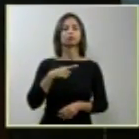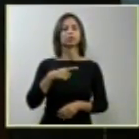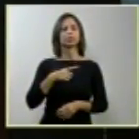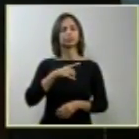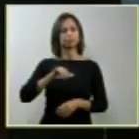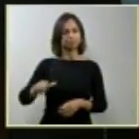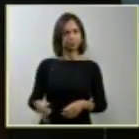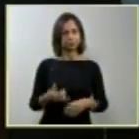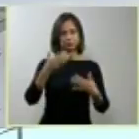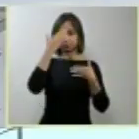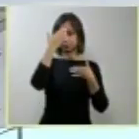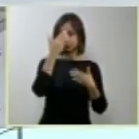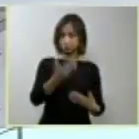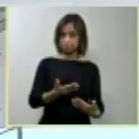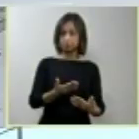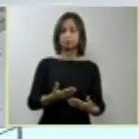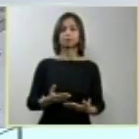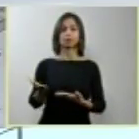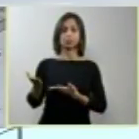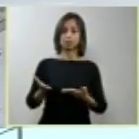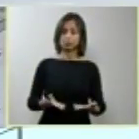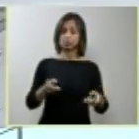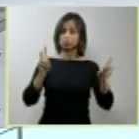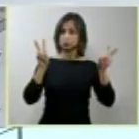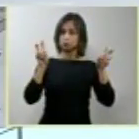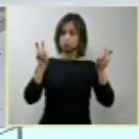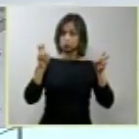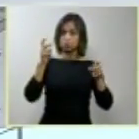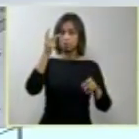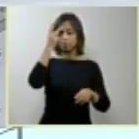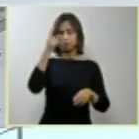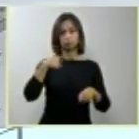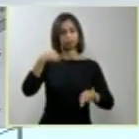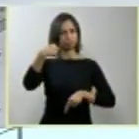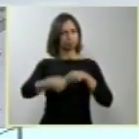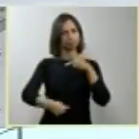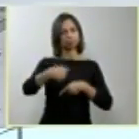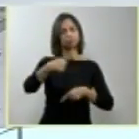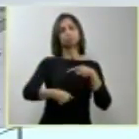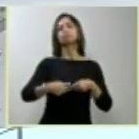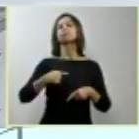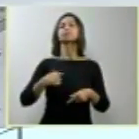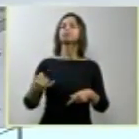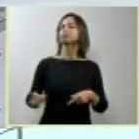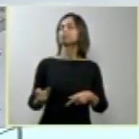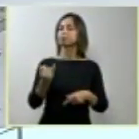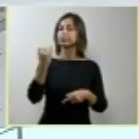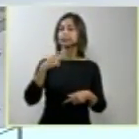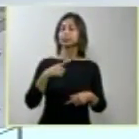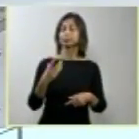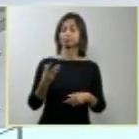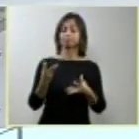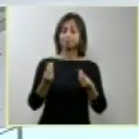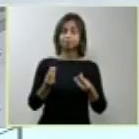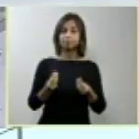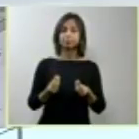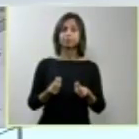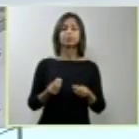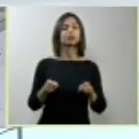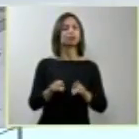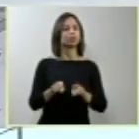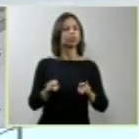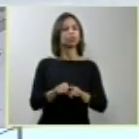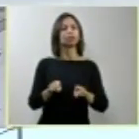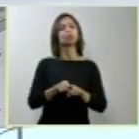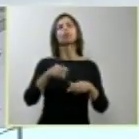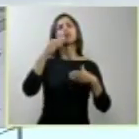oportunidade de trazer esse assunto a uma discussão tão informada e tão importante, e